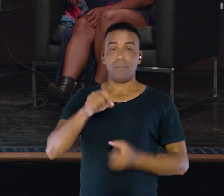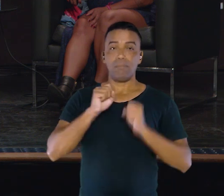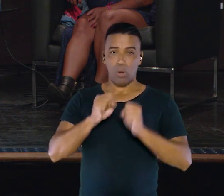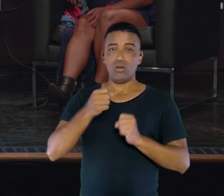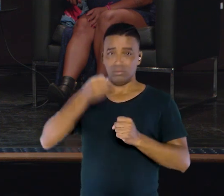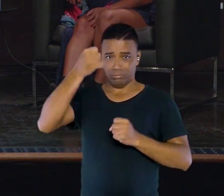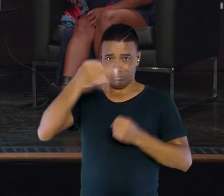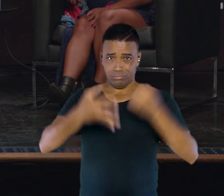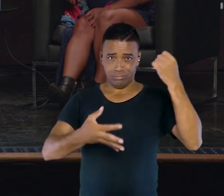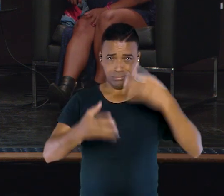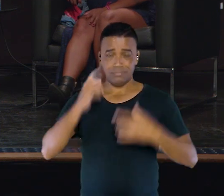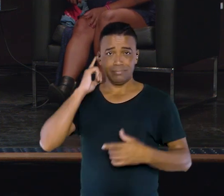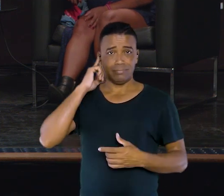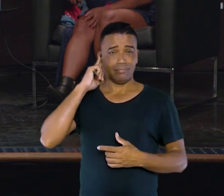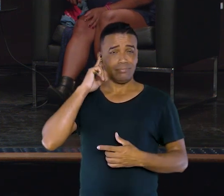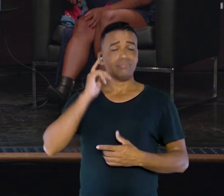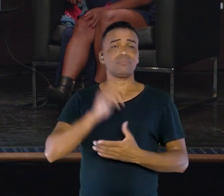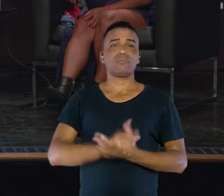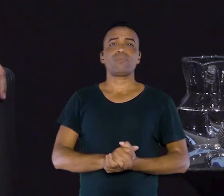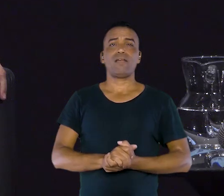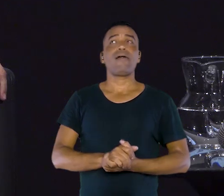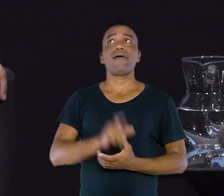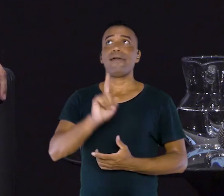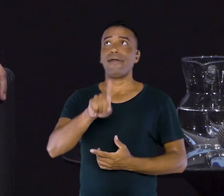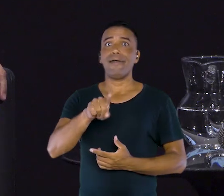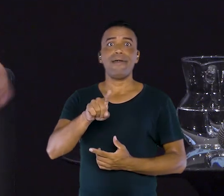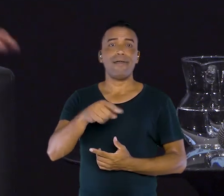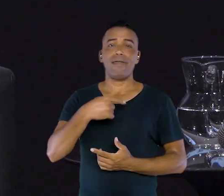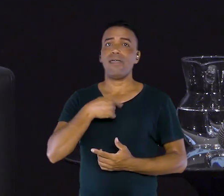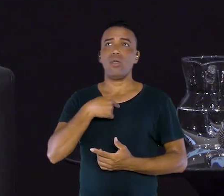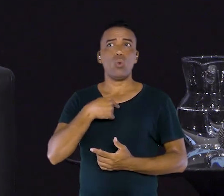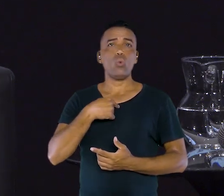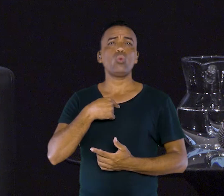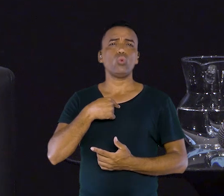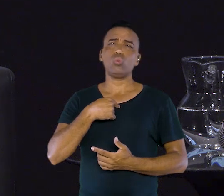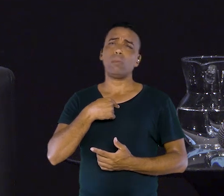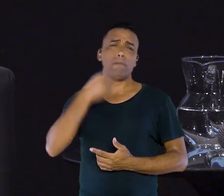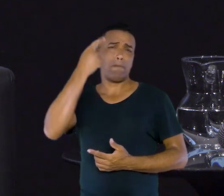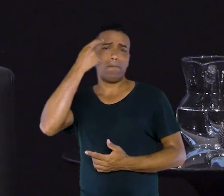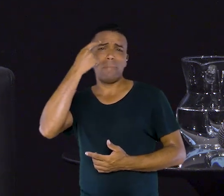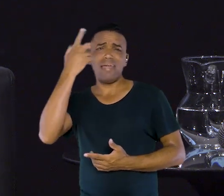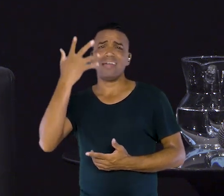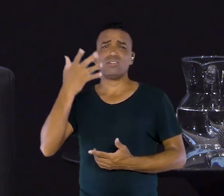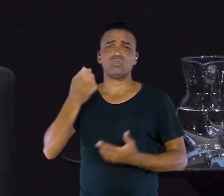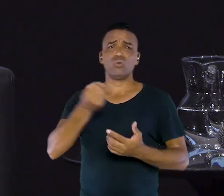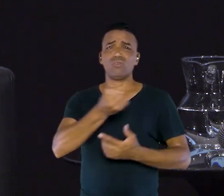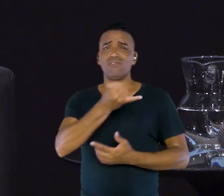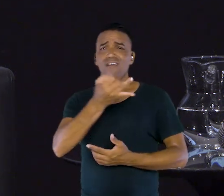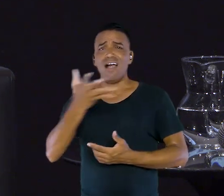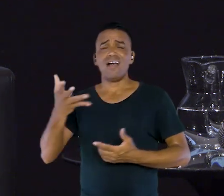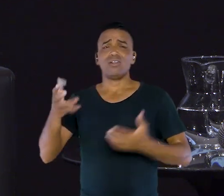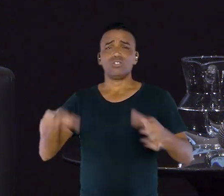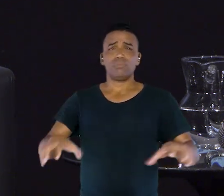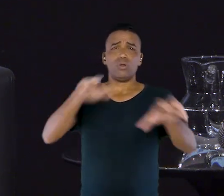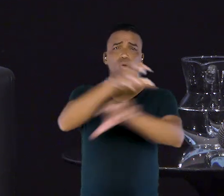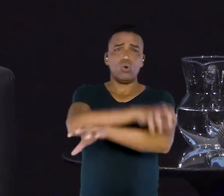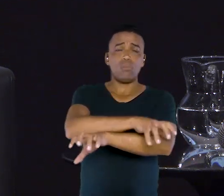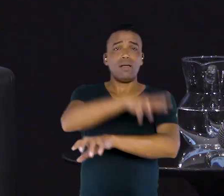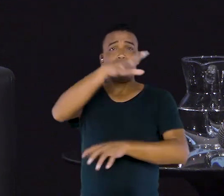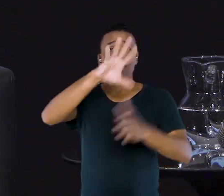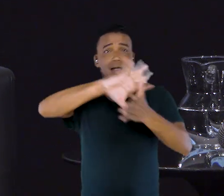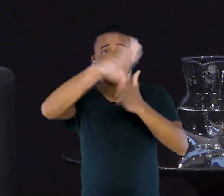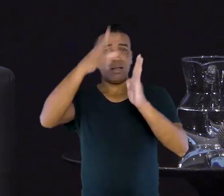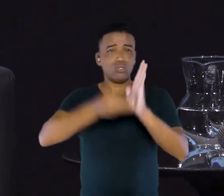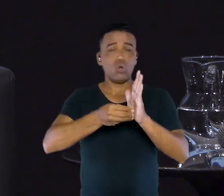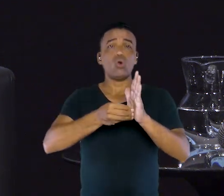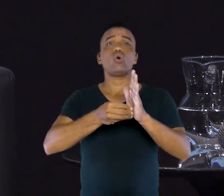outras coisas? Posso falar rapidamente? Sim, assim, eu suspeito que a gente tem, né, esses grandes biomas do Brasil: a Amazônia, a